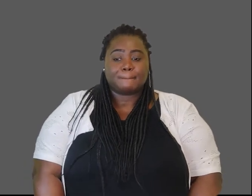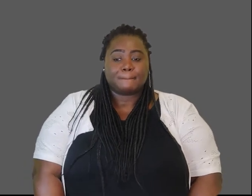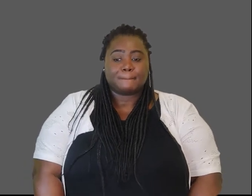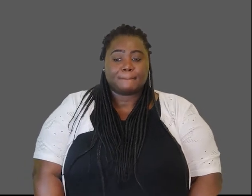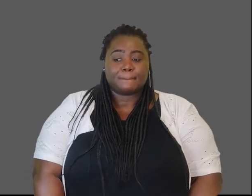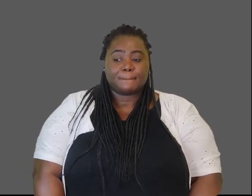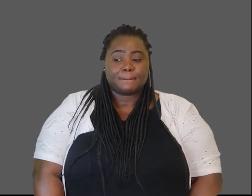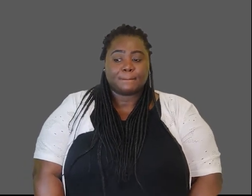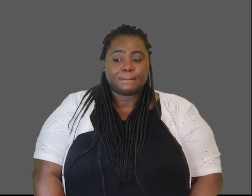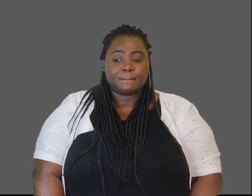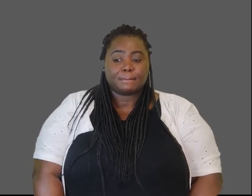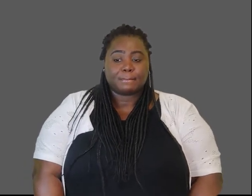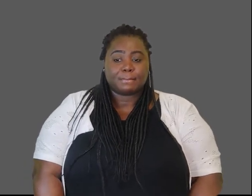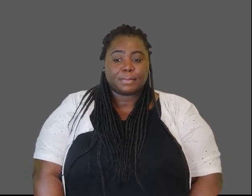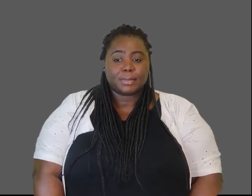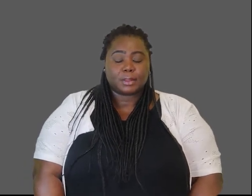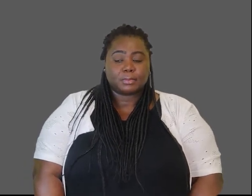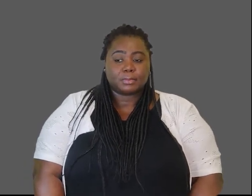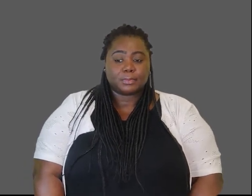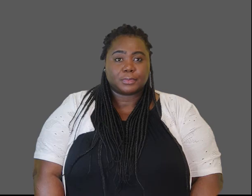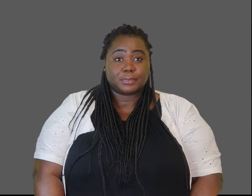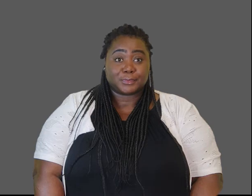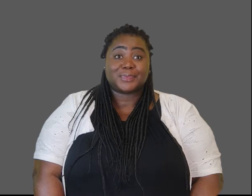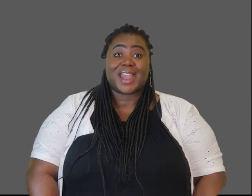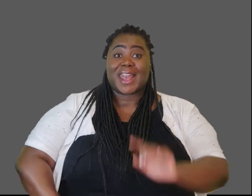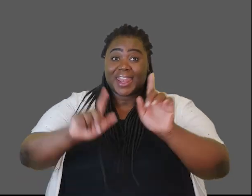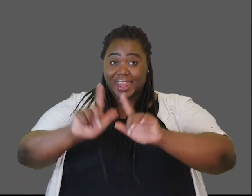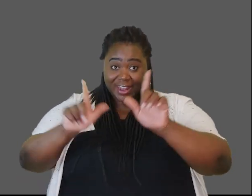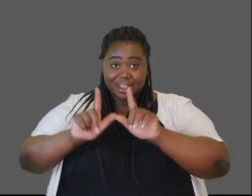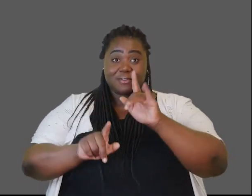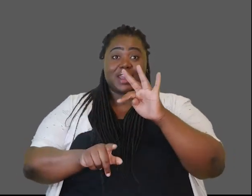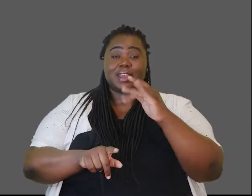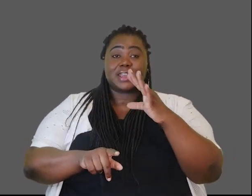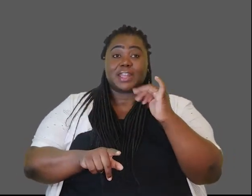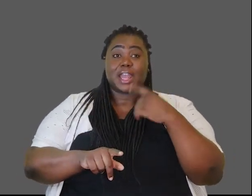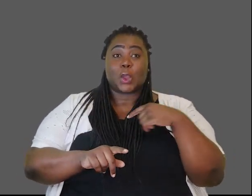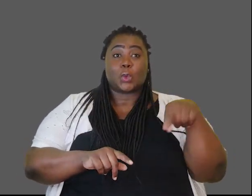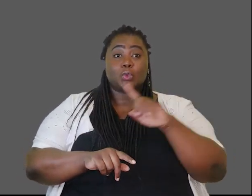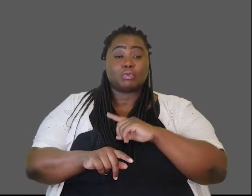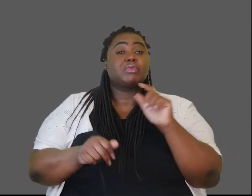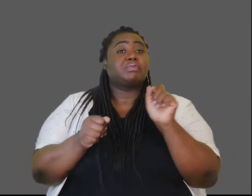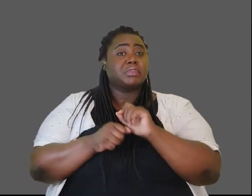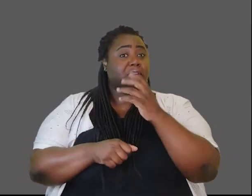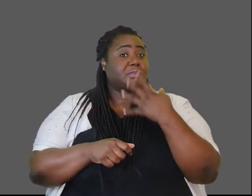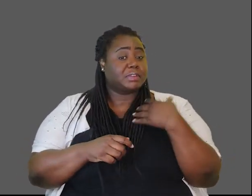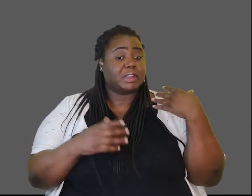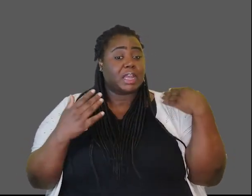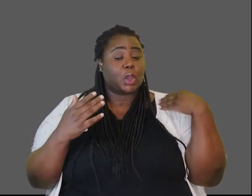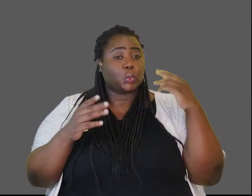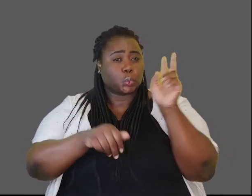one giant leap for mankind. Na TV Itacolomi, essa cobertura foi tratada com